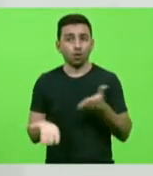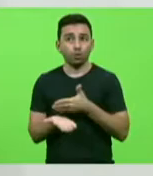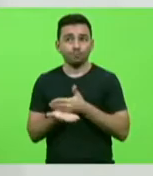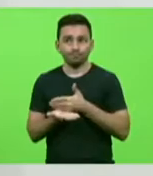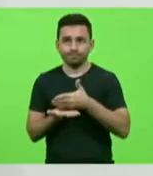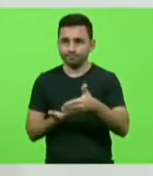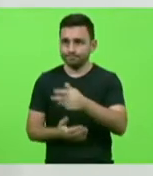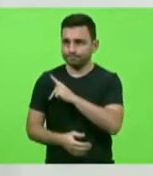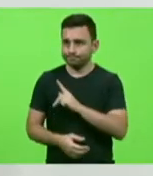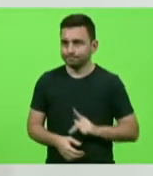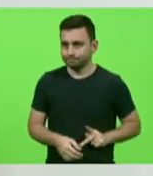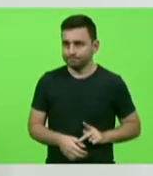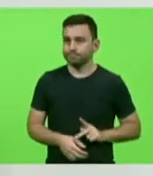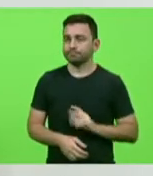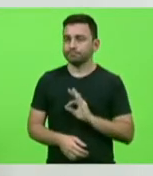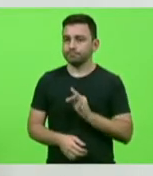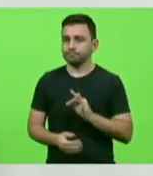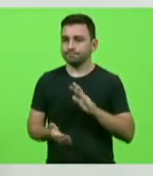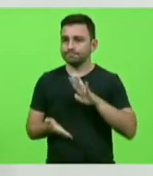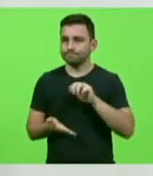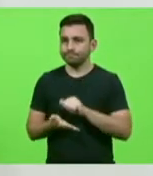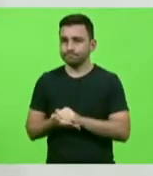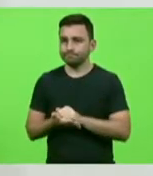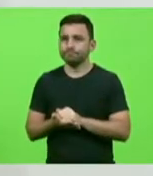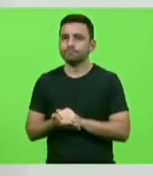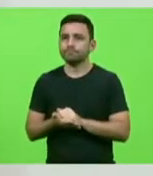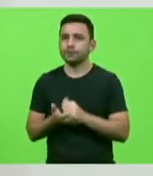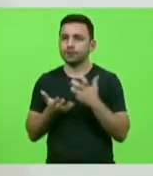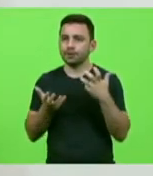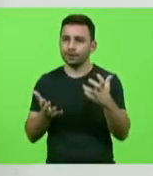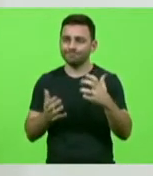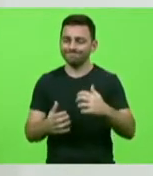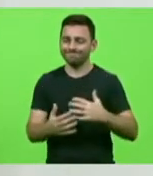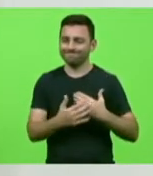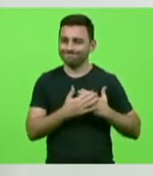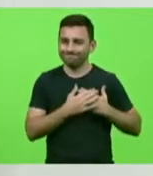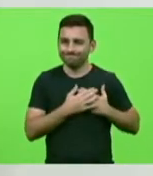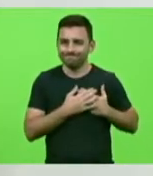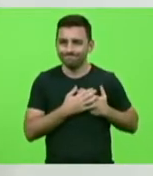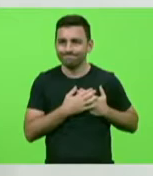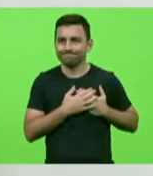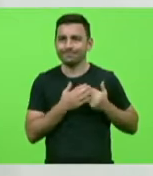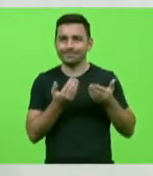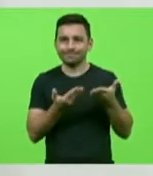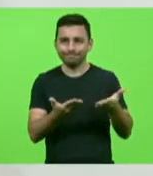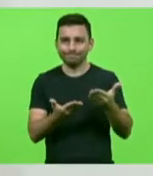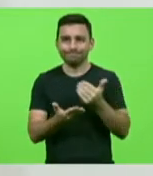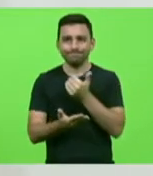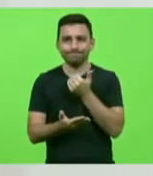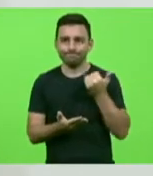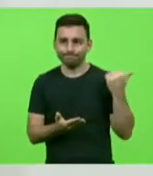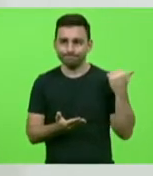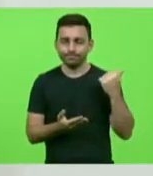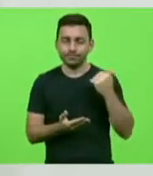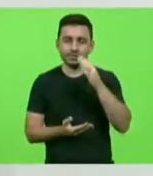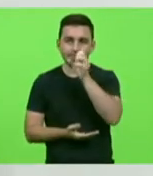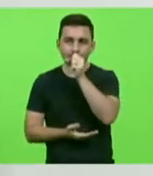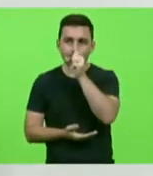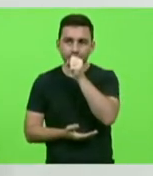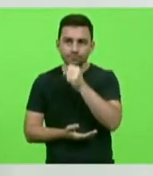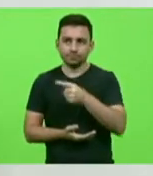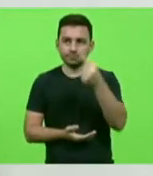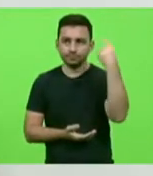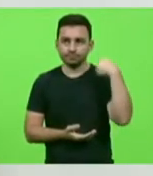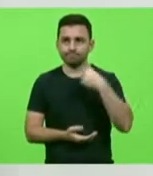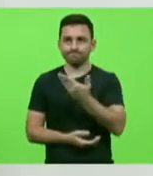presidente, de registrar aqui votos de sentimentos à perda que tivemos no último sábado do